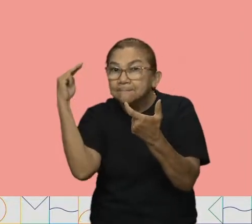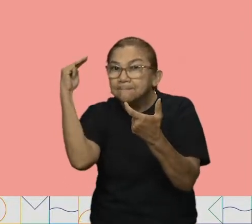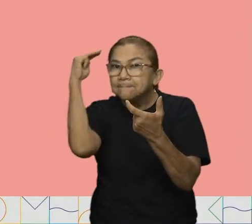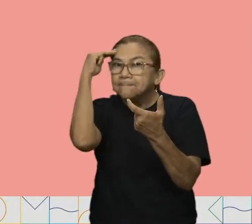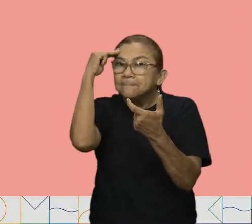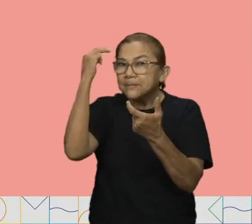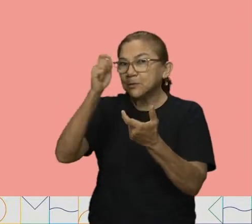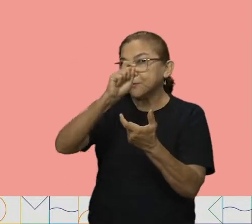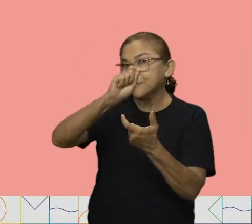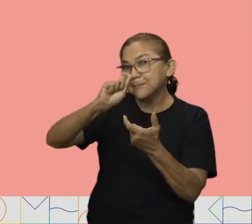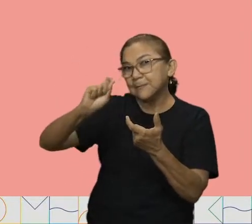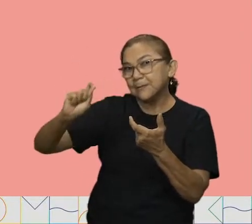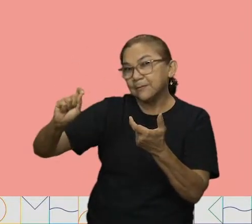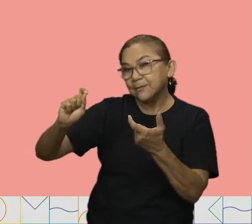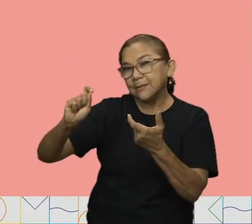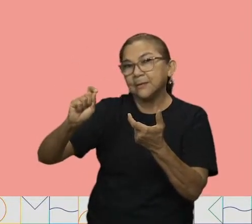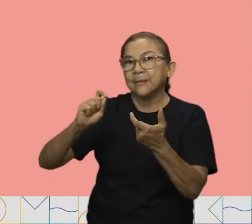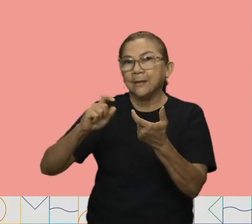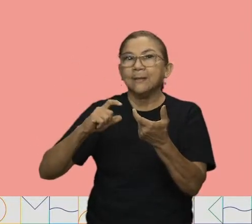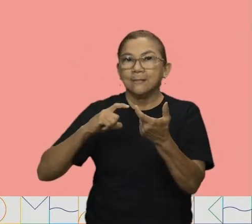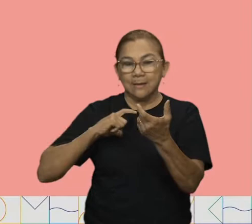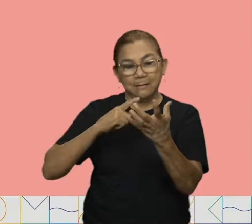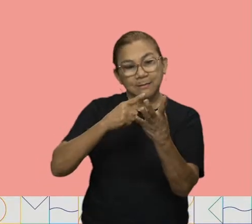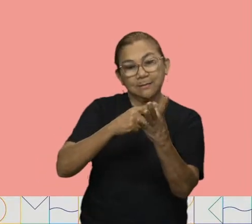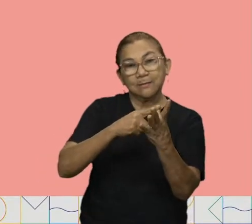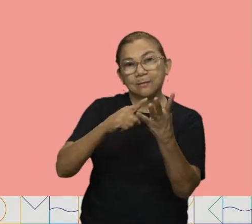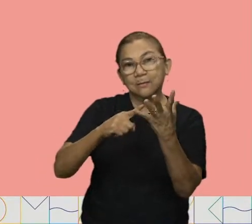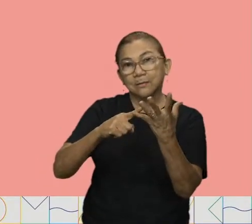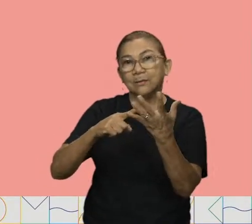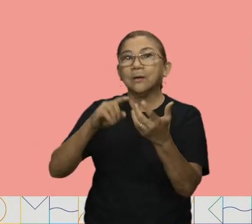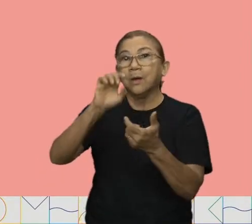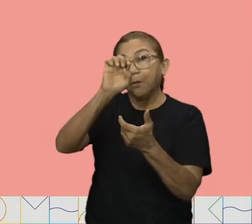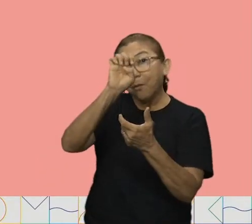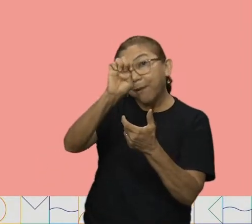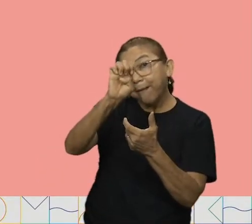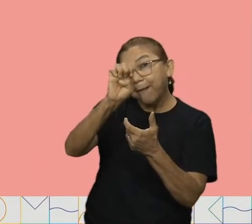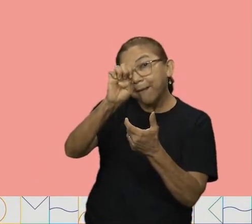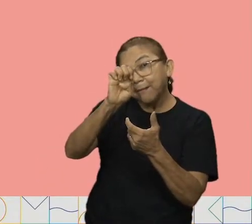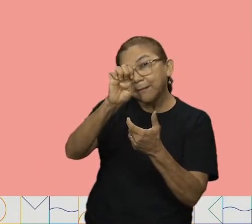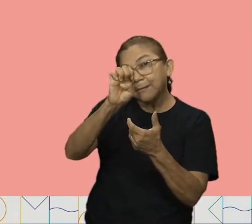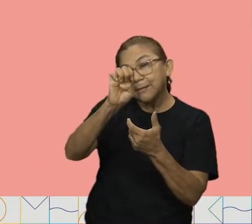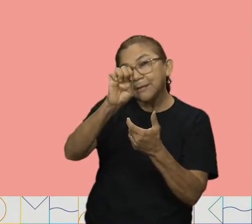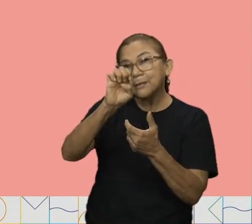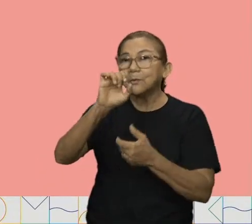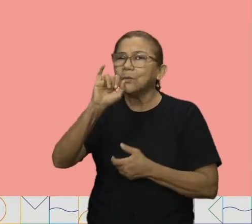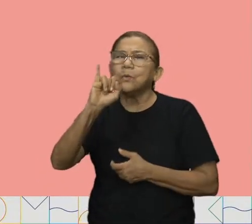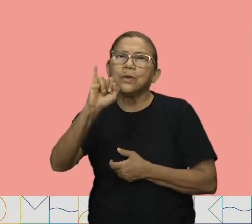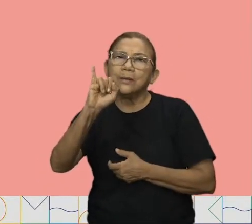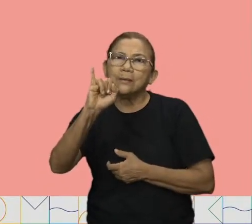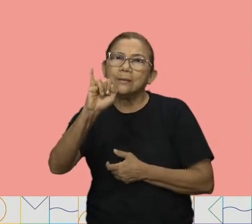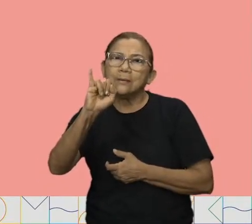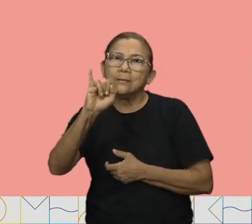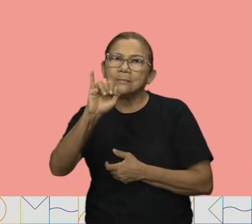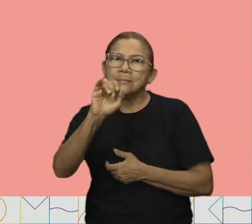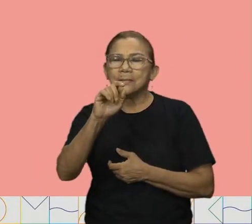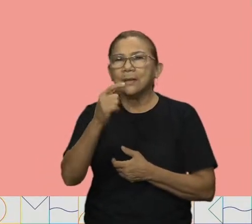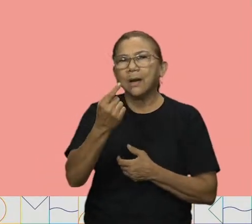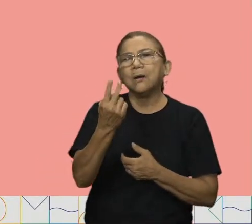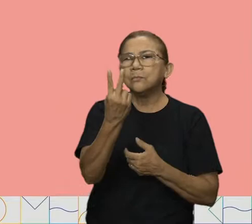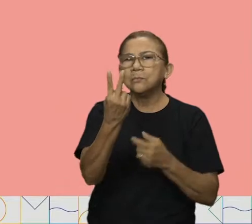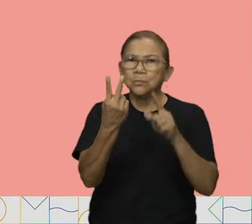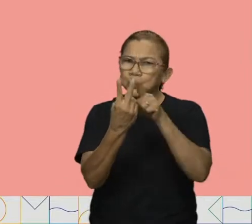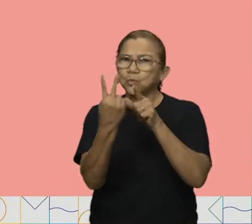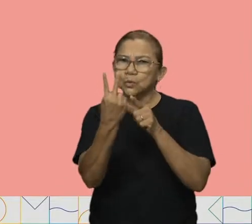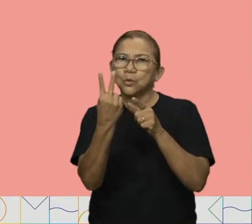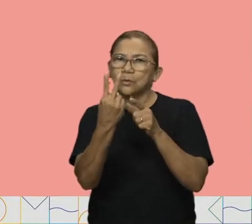gente percebe o seguinte, ó. Existe uma vogal, que a gente vai dizer que é o E, e existe a semivogal, que é o I, ou vice-versa, que é o